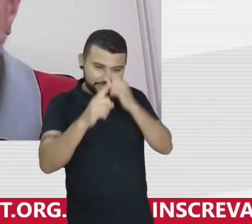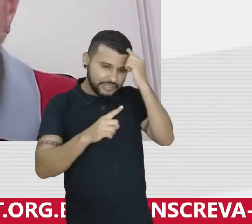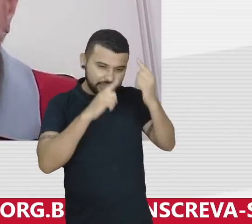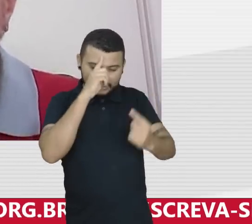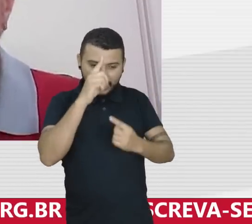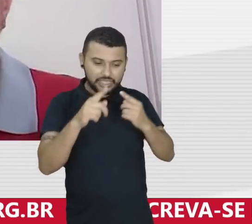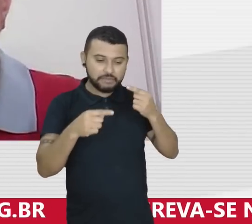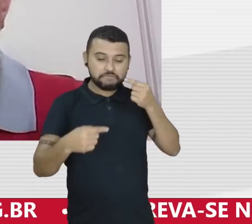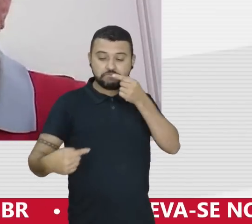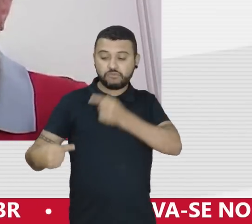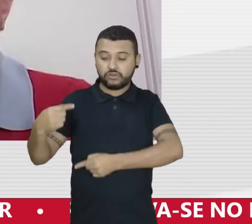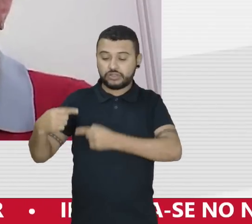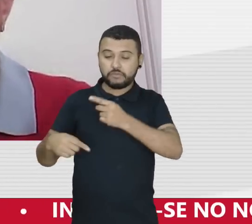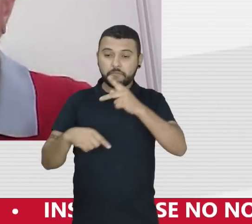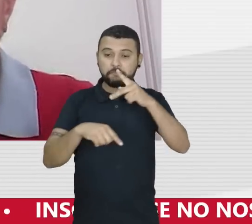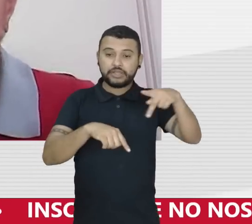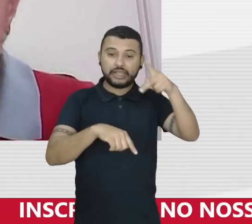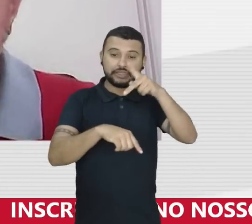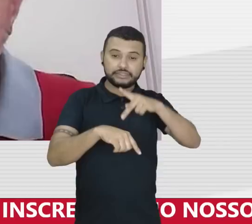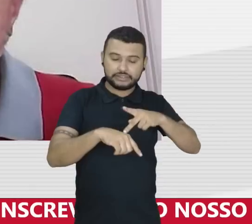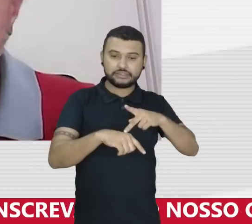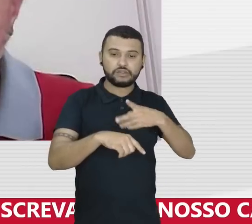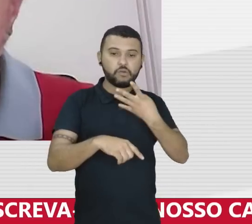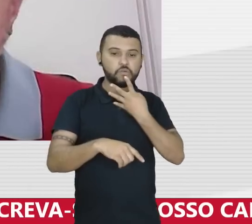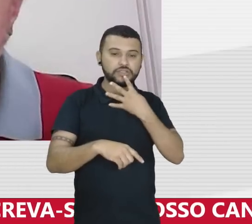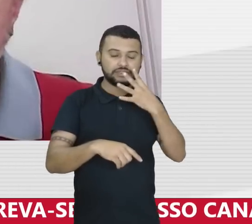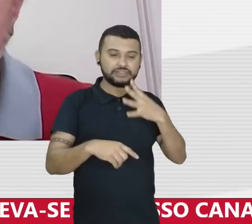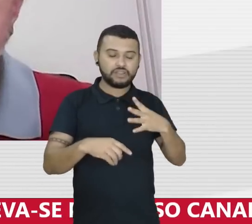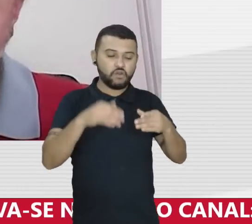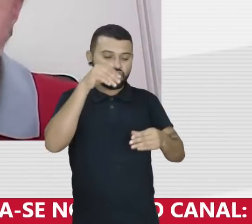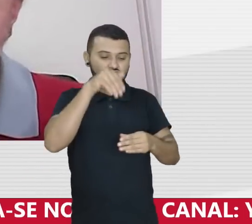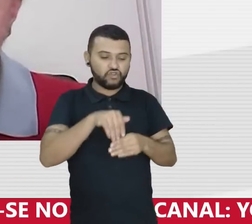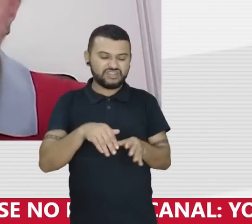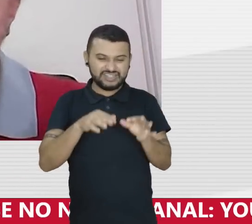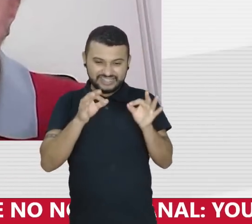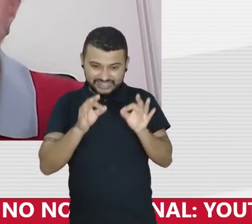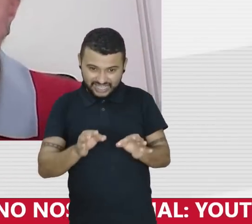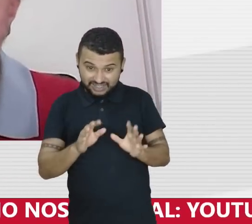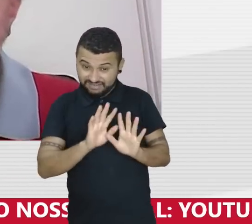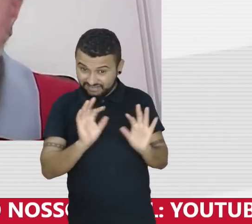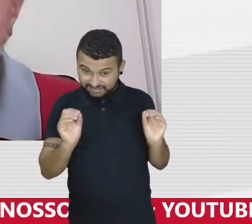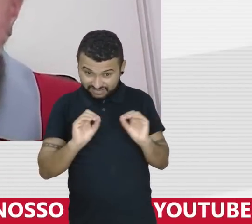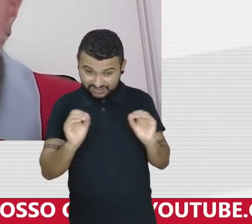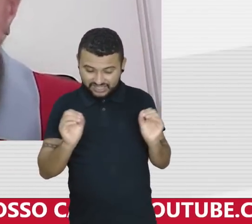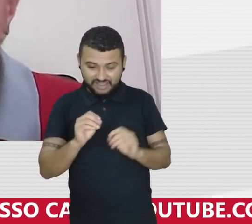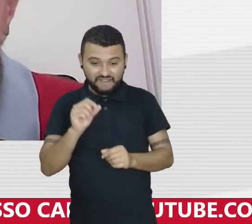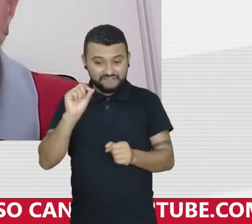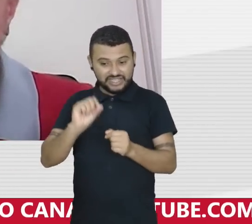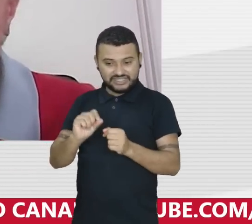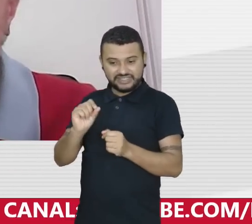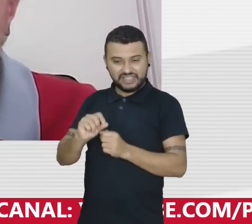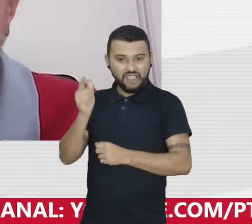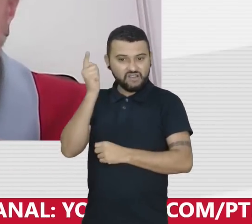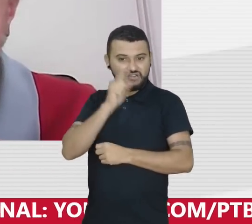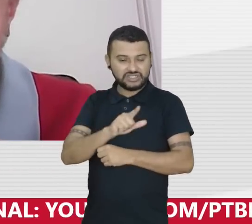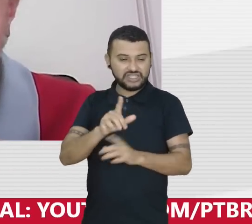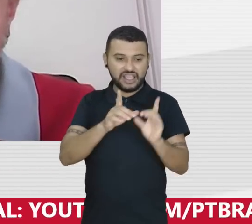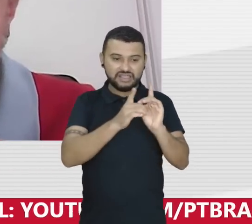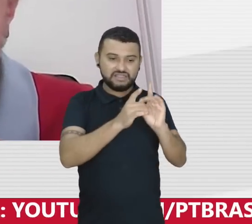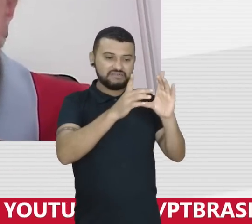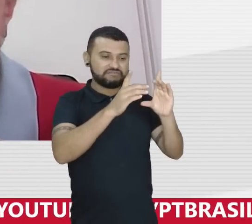no país que leve ao não reconhecimento do resultado eleitoral e, portanto, permita a ele uma aventura contra a